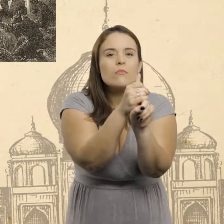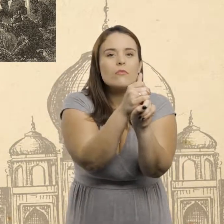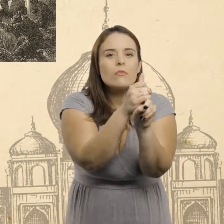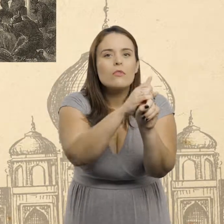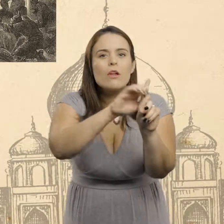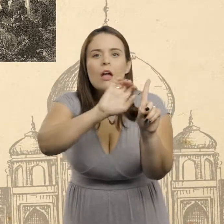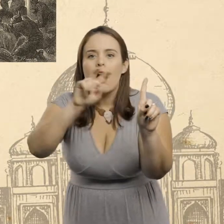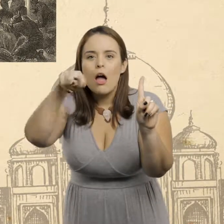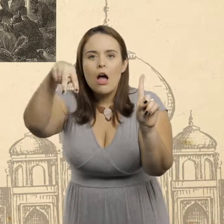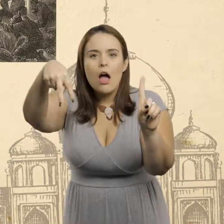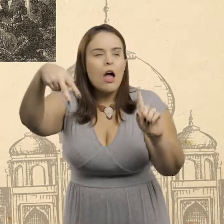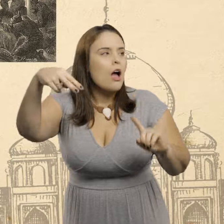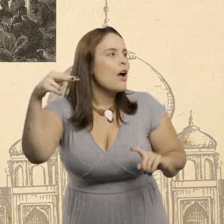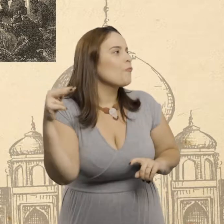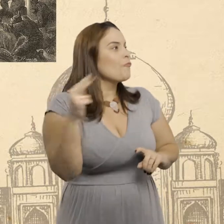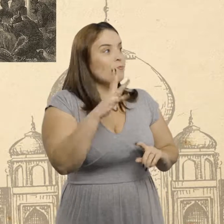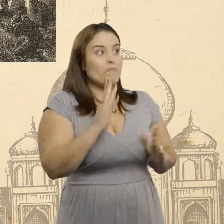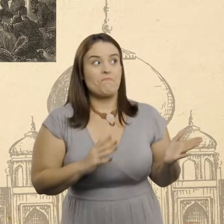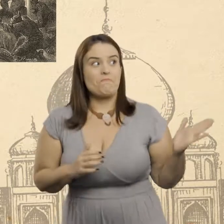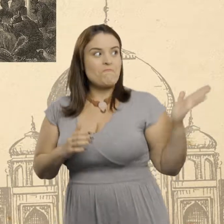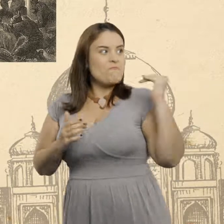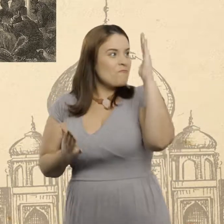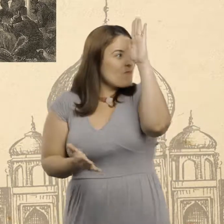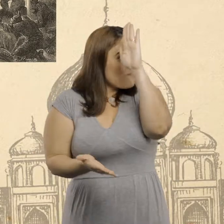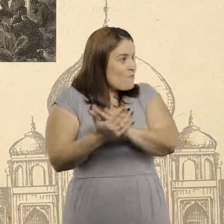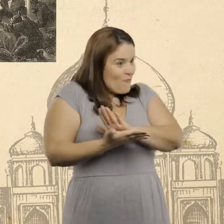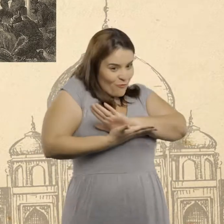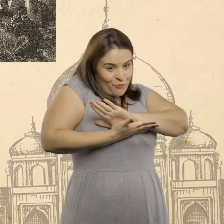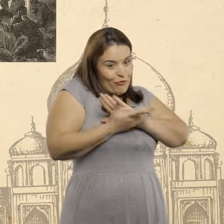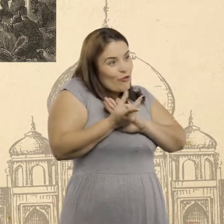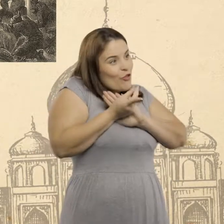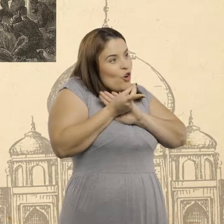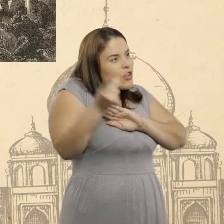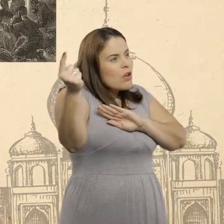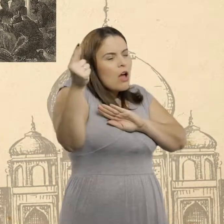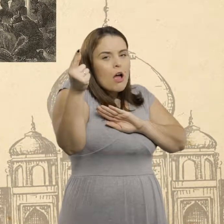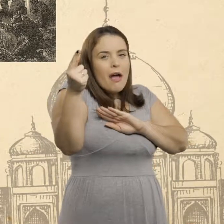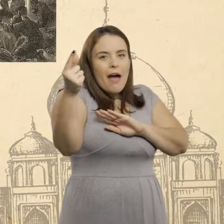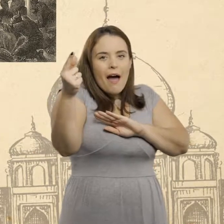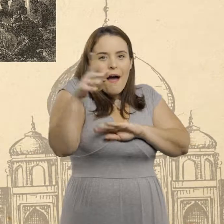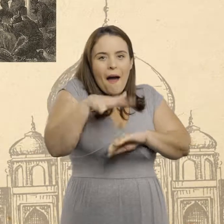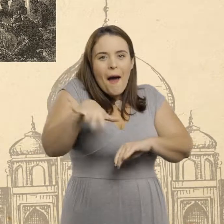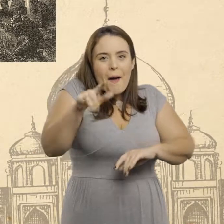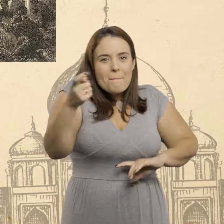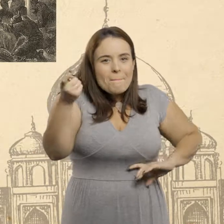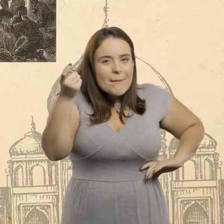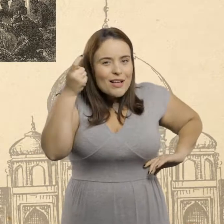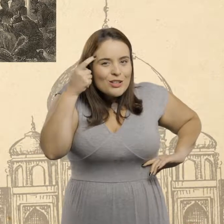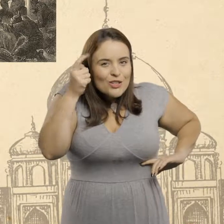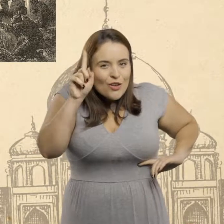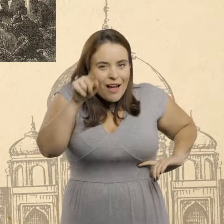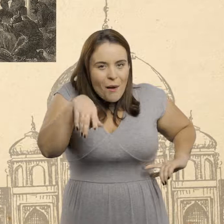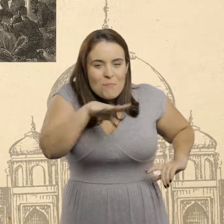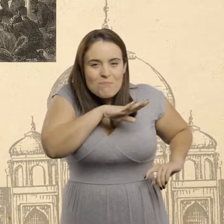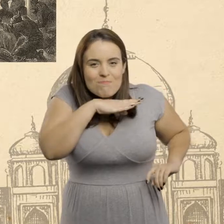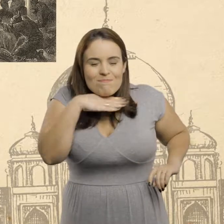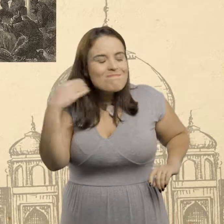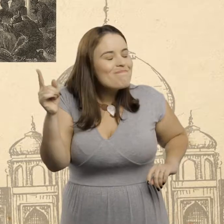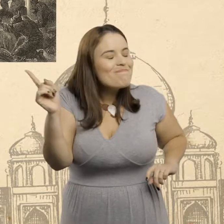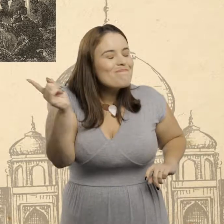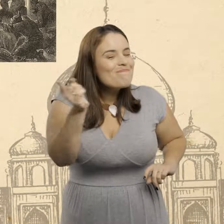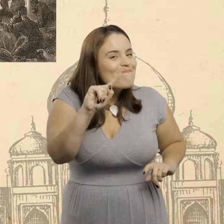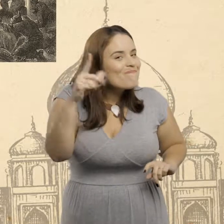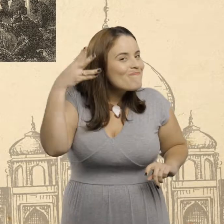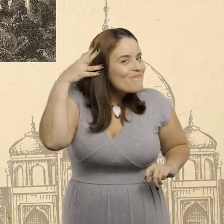Cromarty e para o guia e disse para todos fugirem com eles. Esse homem que todos achavam que era o velho morto era